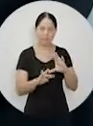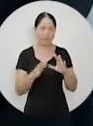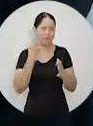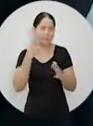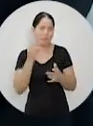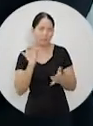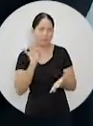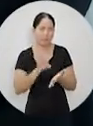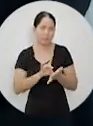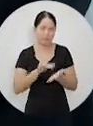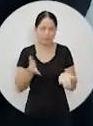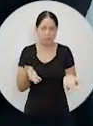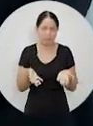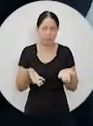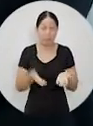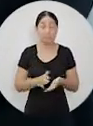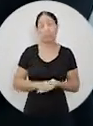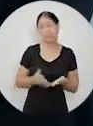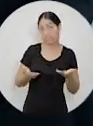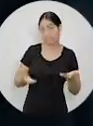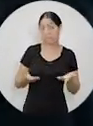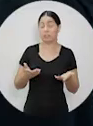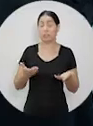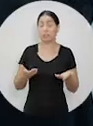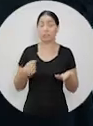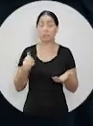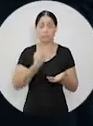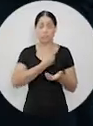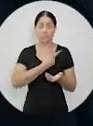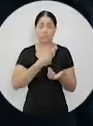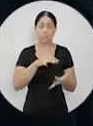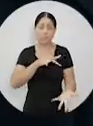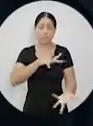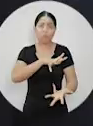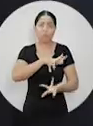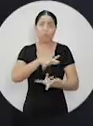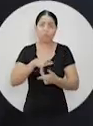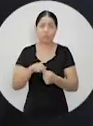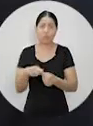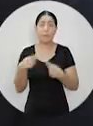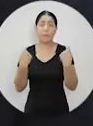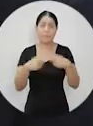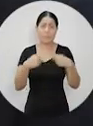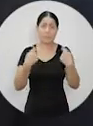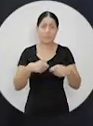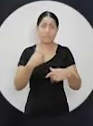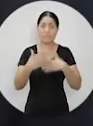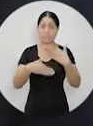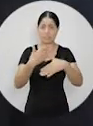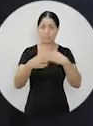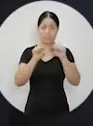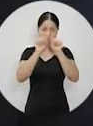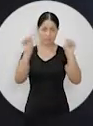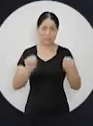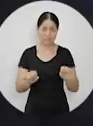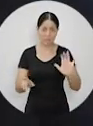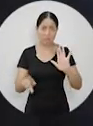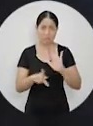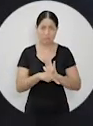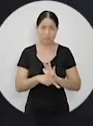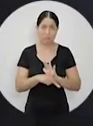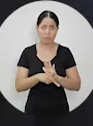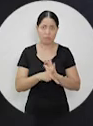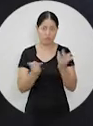todas essas informações. Esse é uma questão que, mais uma vez, é um fenômeno mundial. Nós precisamos, inclusive, desenvolver